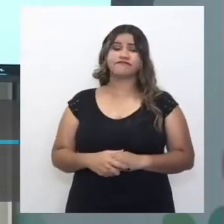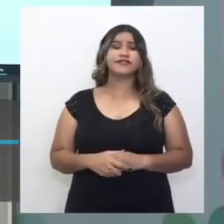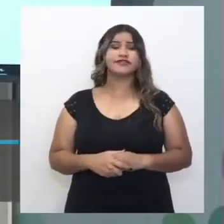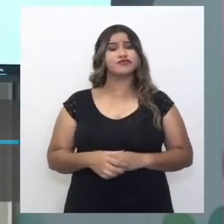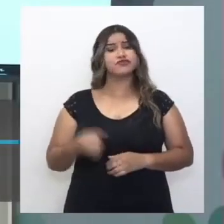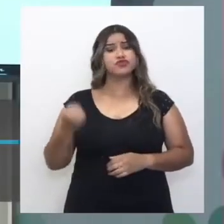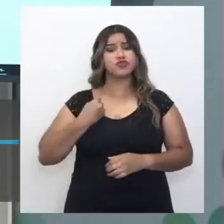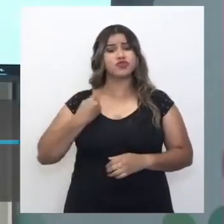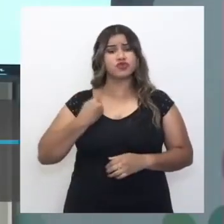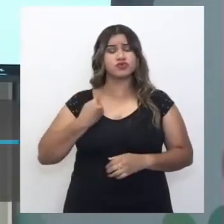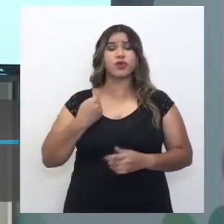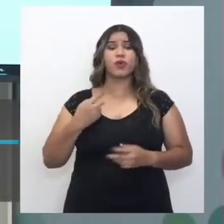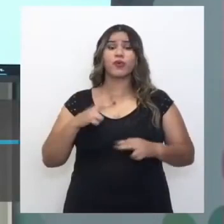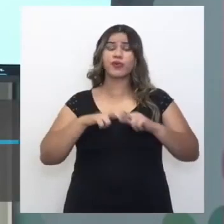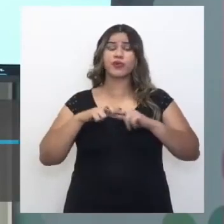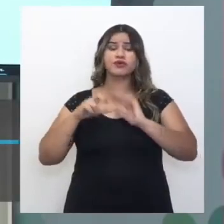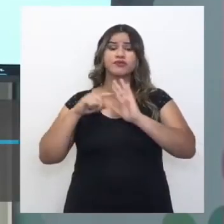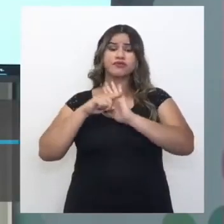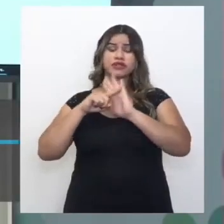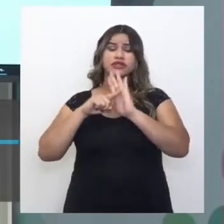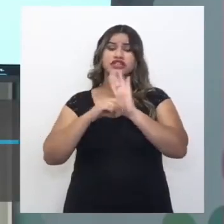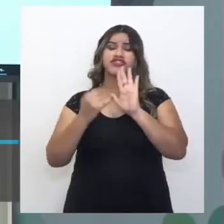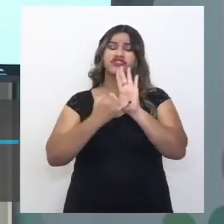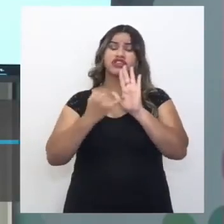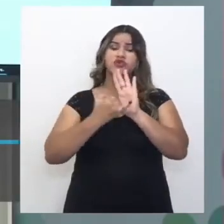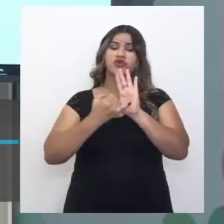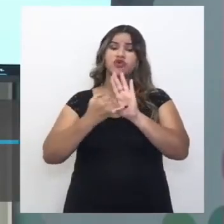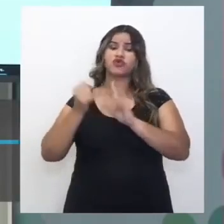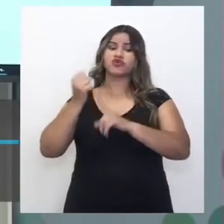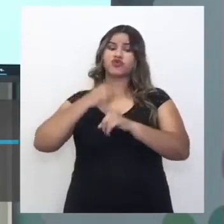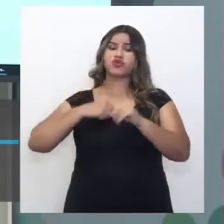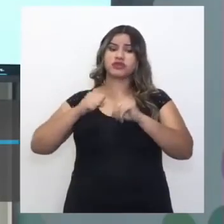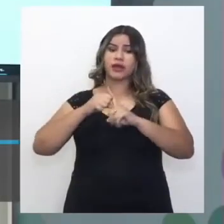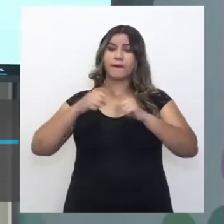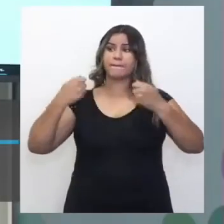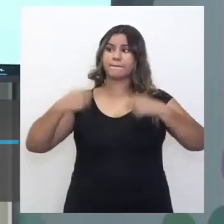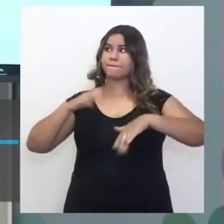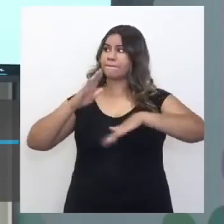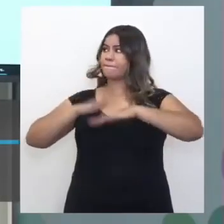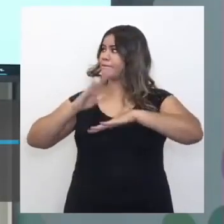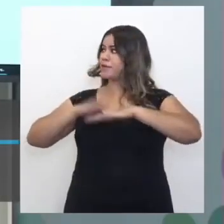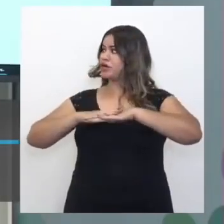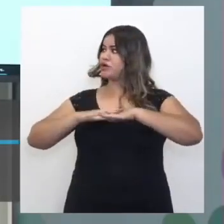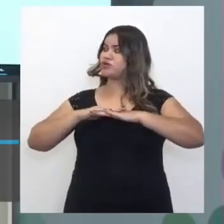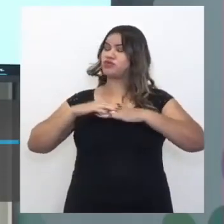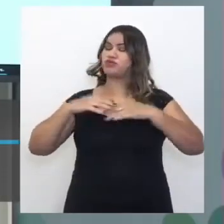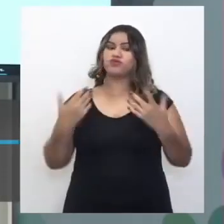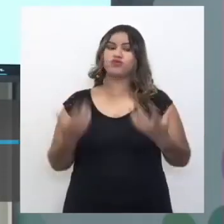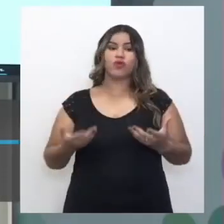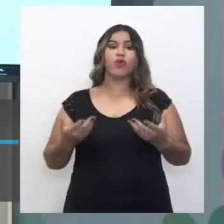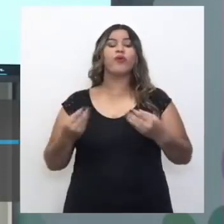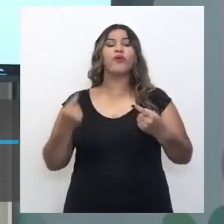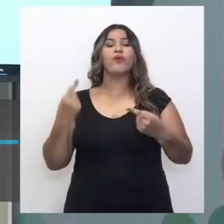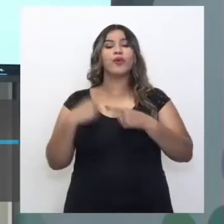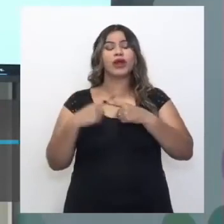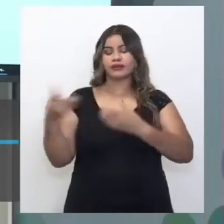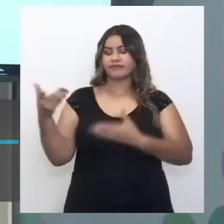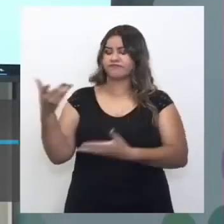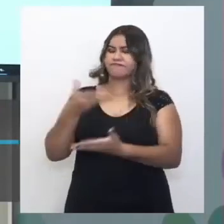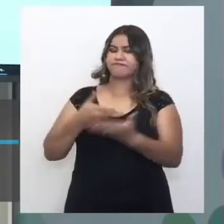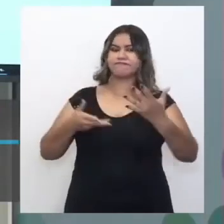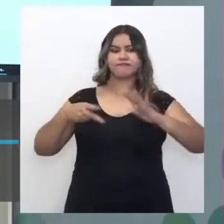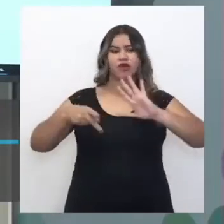pesquisas dos indicadores sociais, eles são feitos anualmente, né? Agora, a relação dessa questão aí,